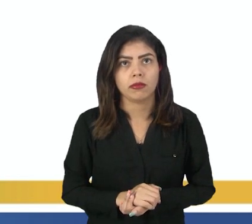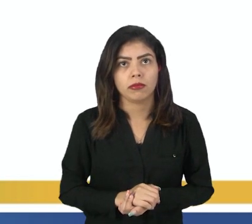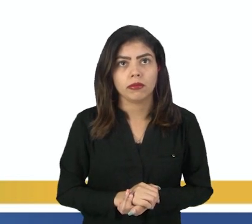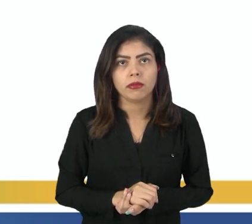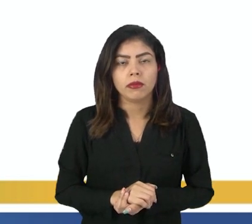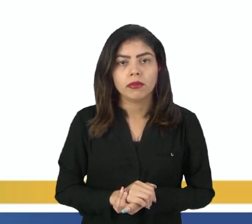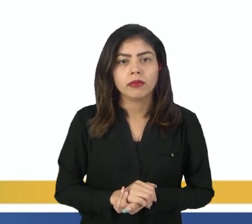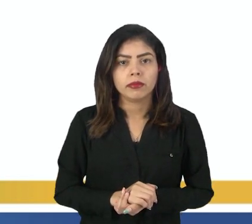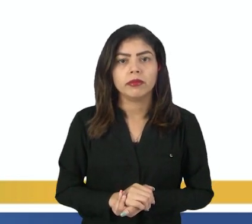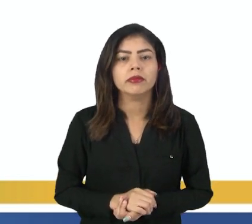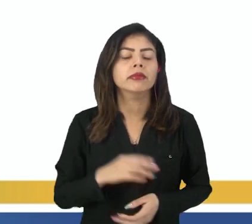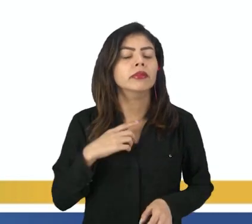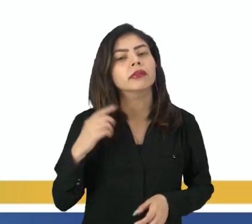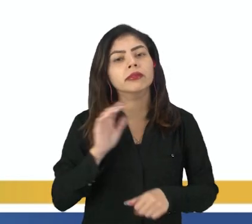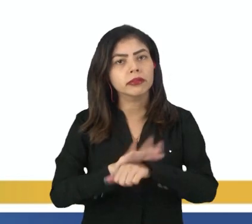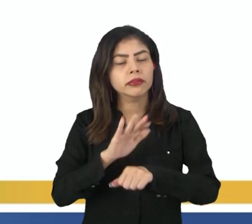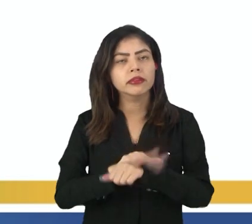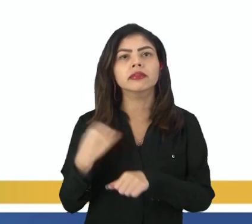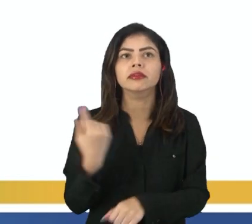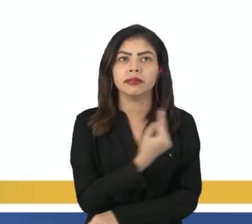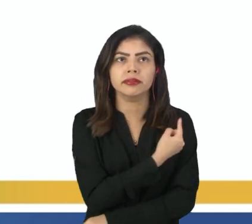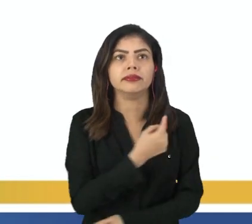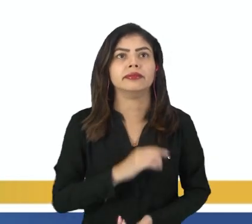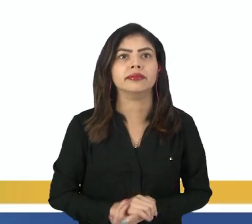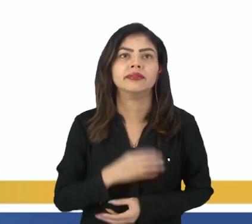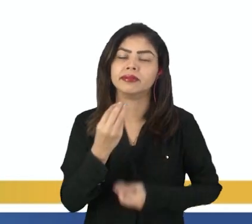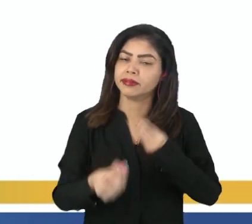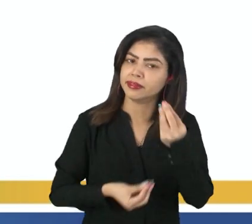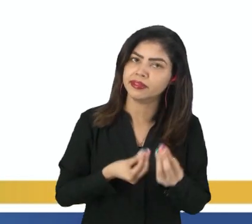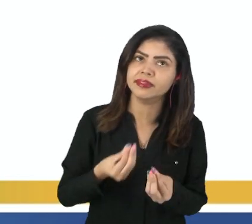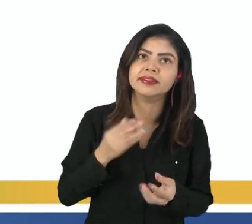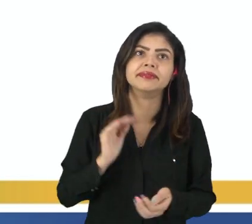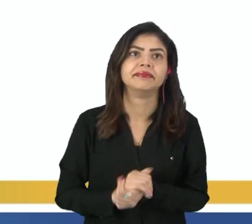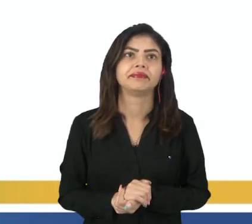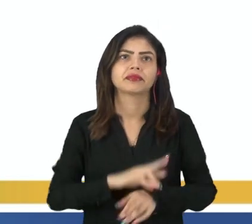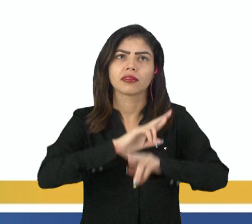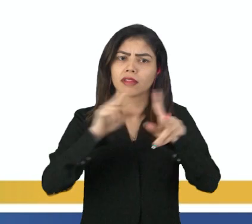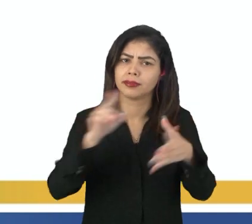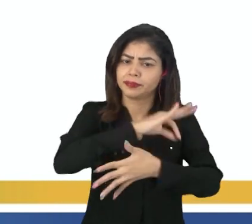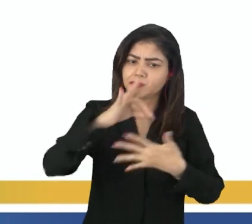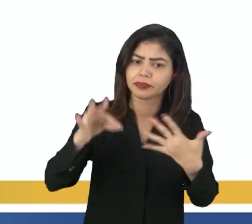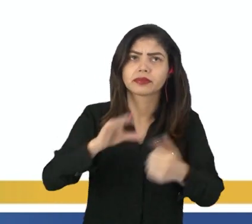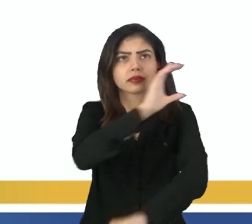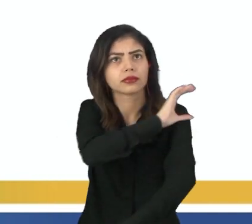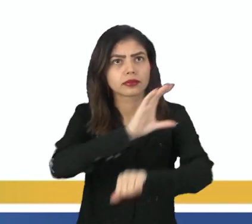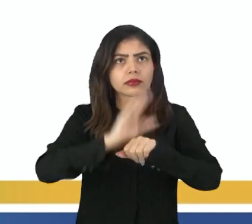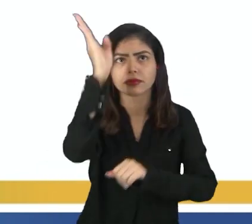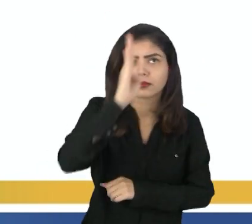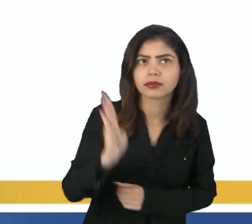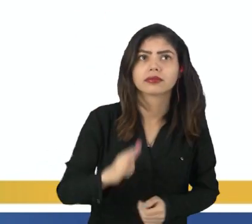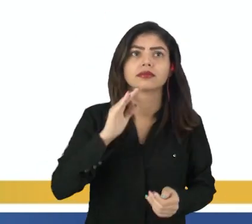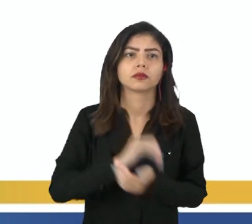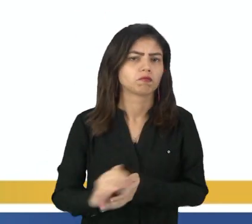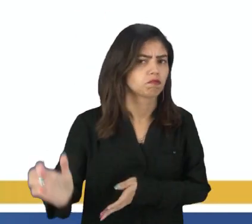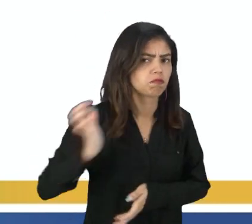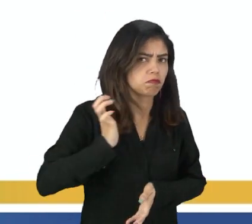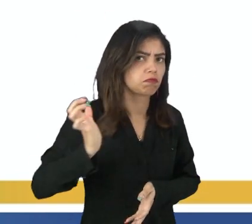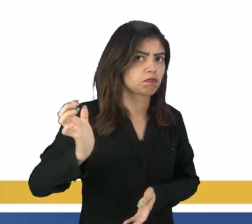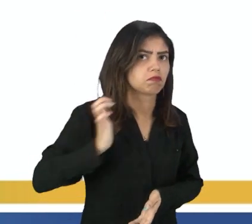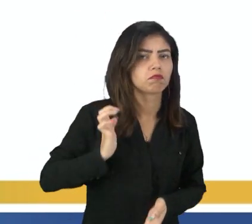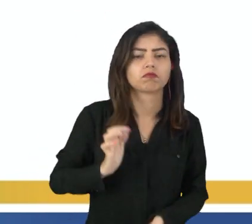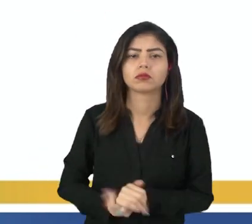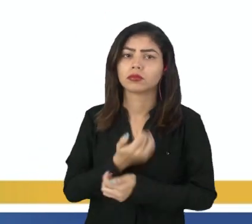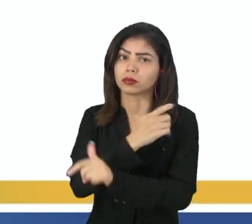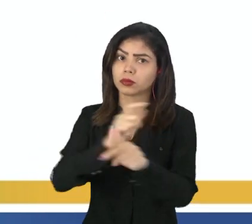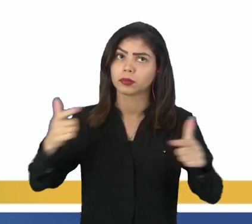que nos ajudou a formar a nossa. Com uma formação tão diversificada, a cultura brasileira é